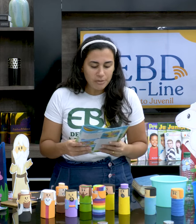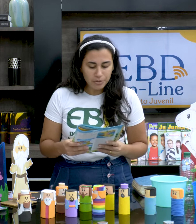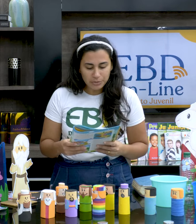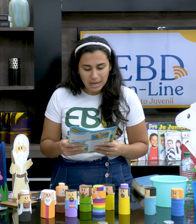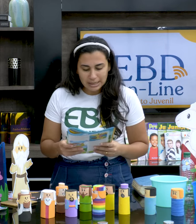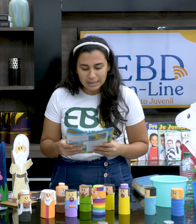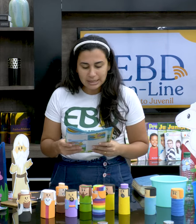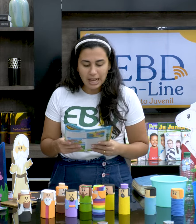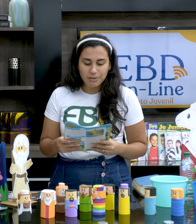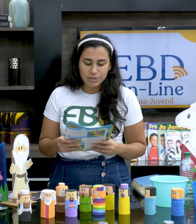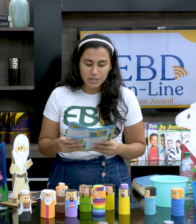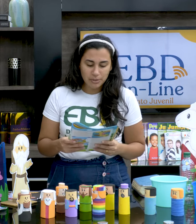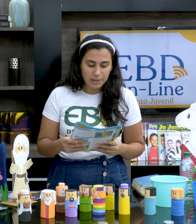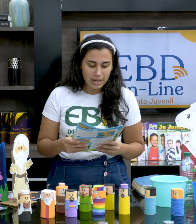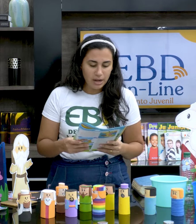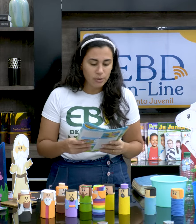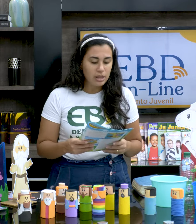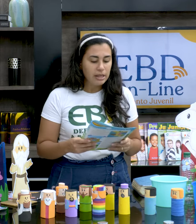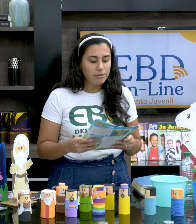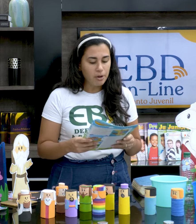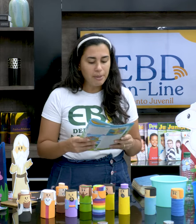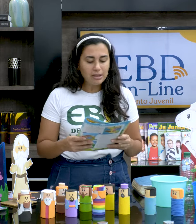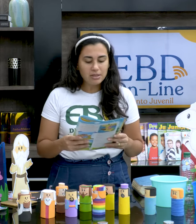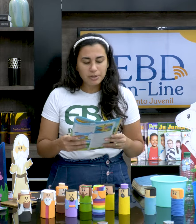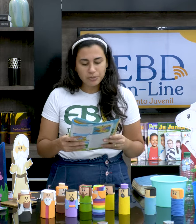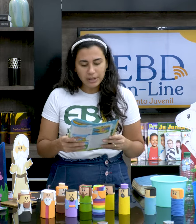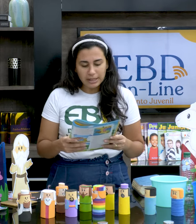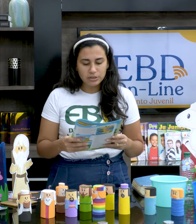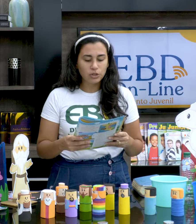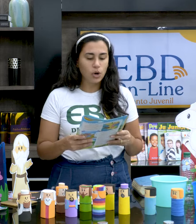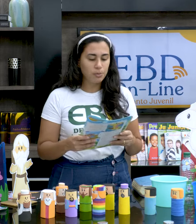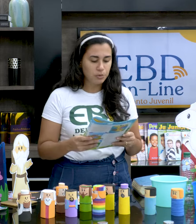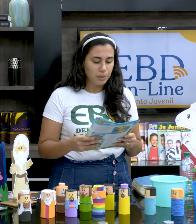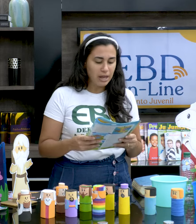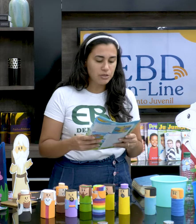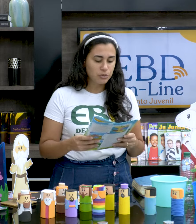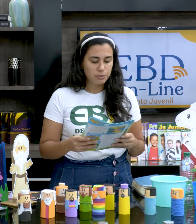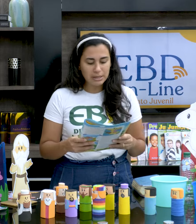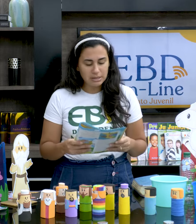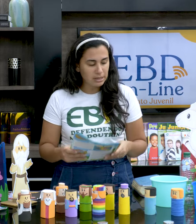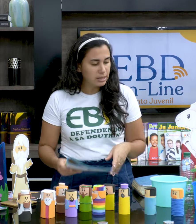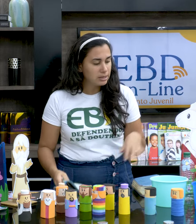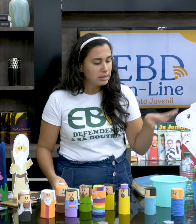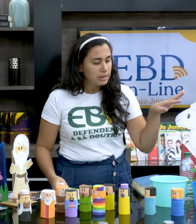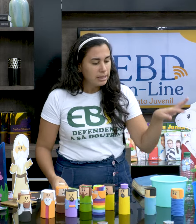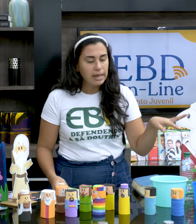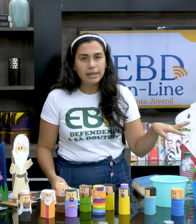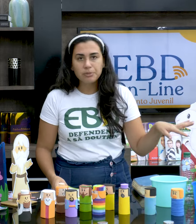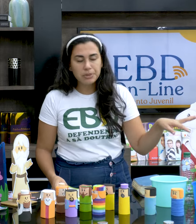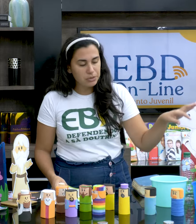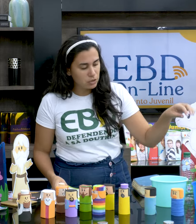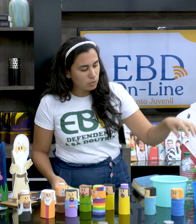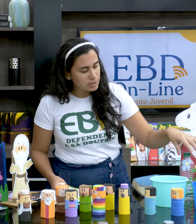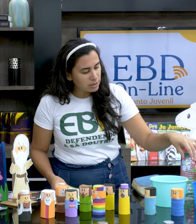com água filtrada, garrafas de água mineral, em formatos e tamanhos diferentes. Copos plásticos, bacia.